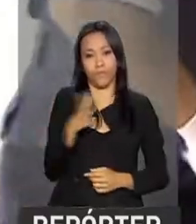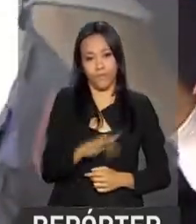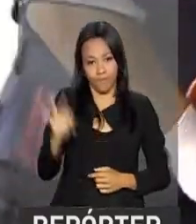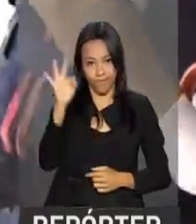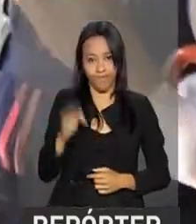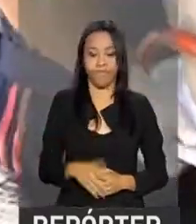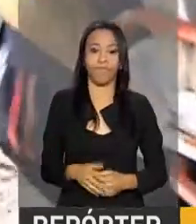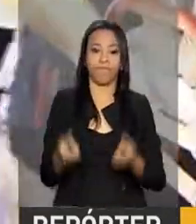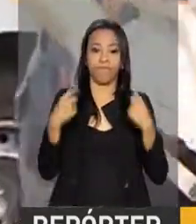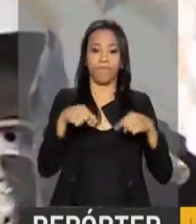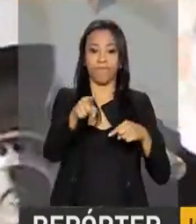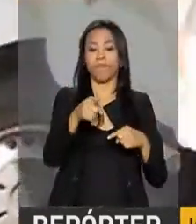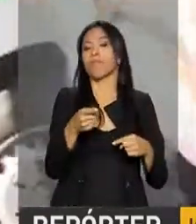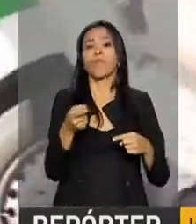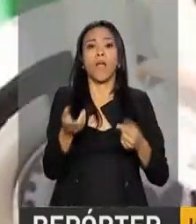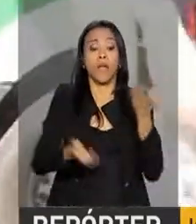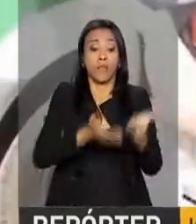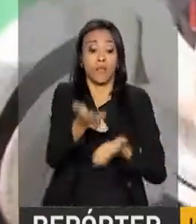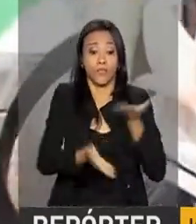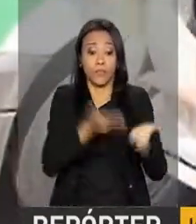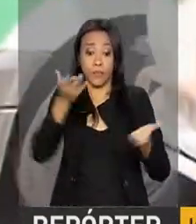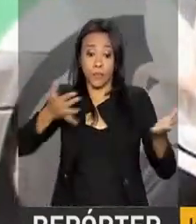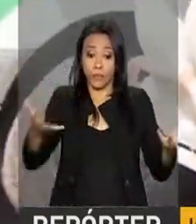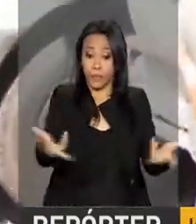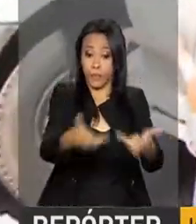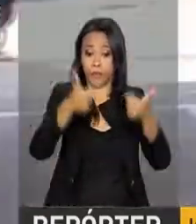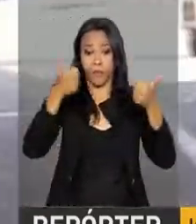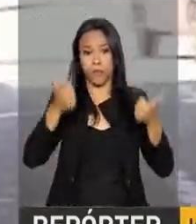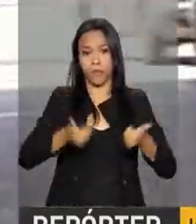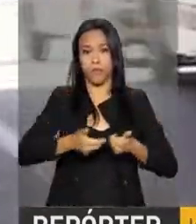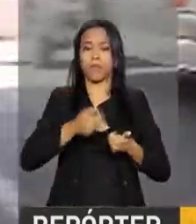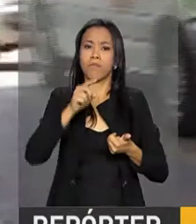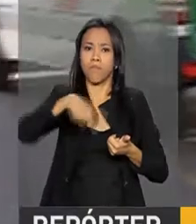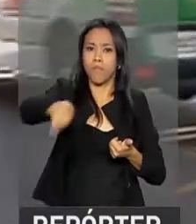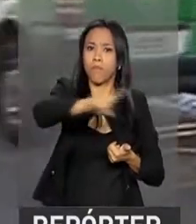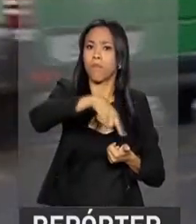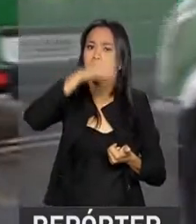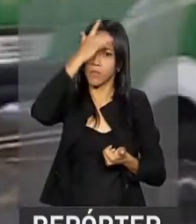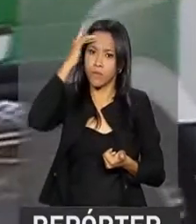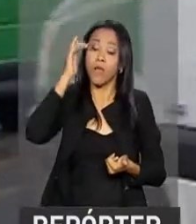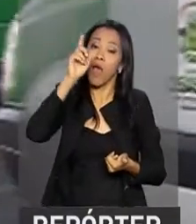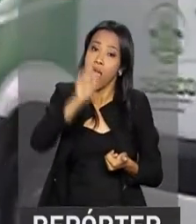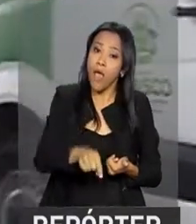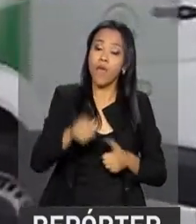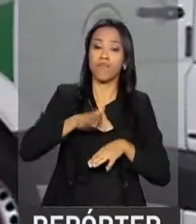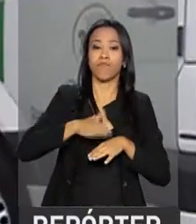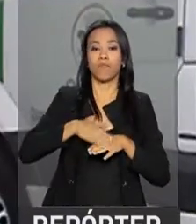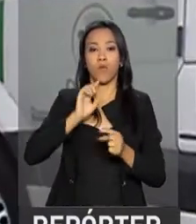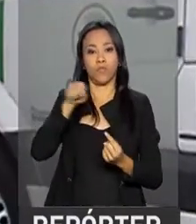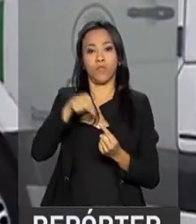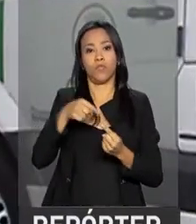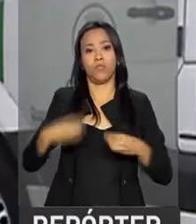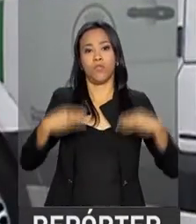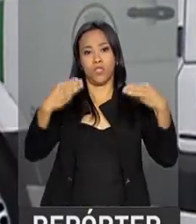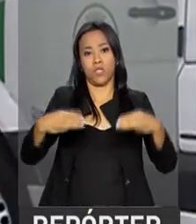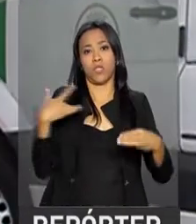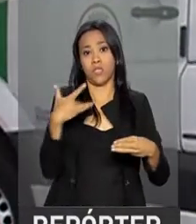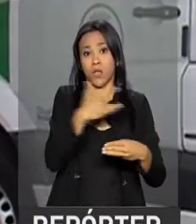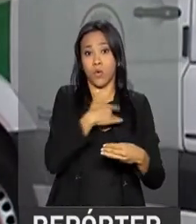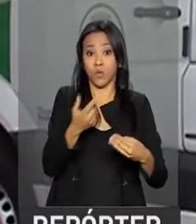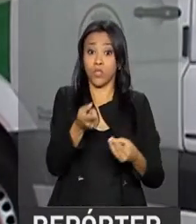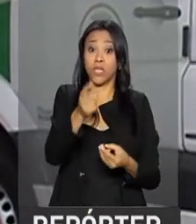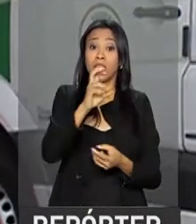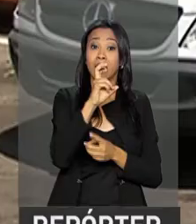Um atendimento mais eficiente e de melhor qualidade à população. Isso é o que pretende o Ministério da Saúde com a liberação de 520